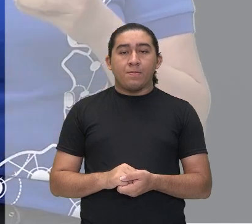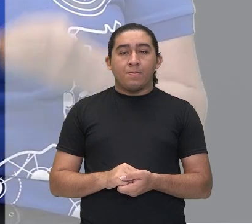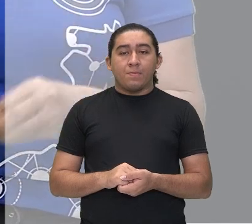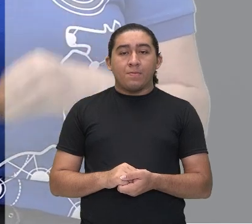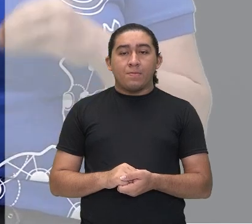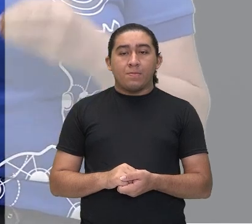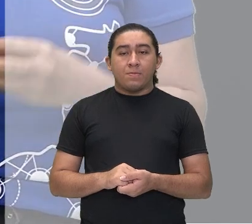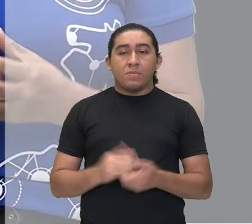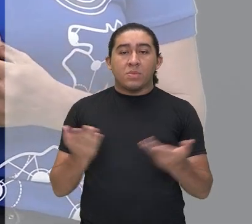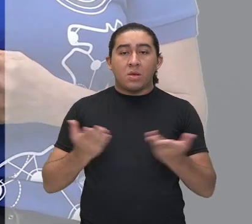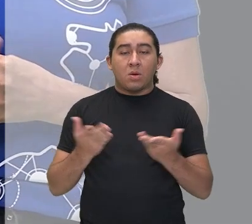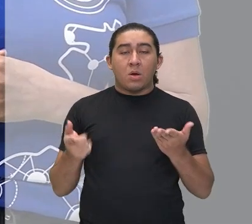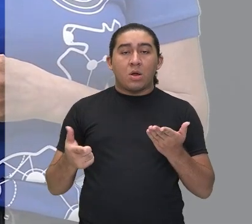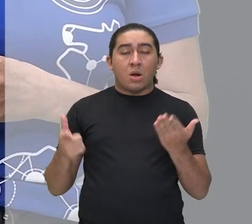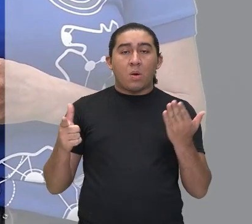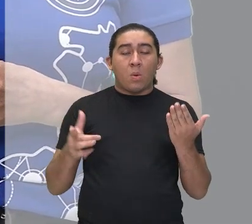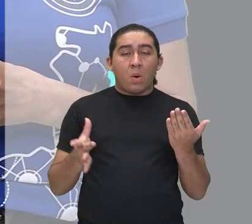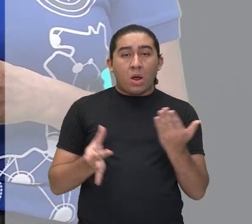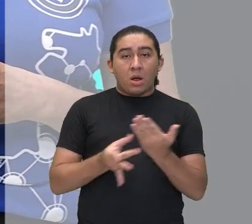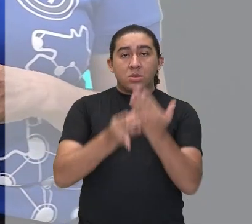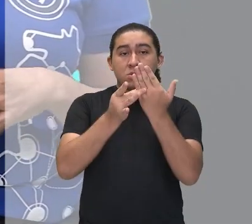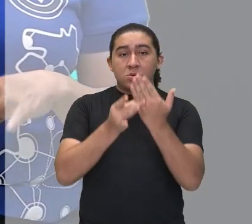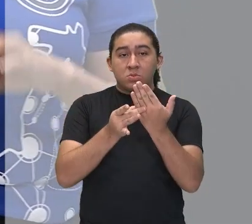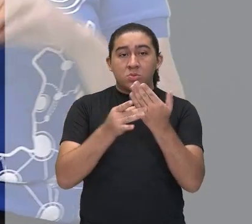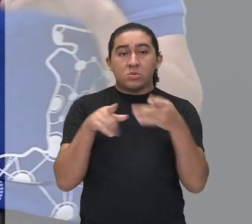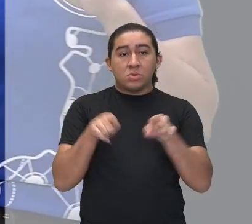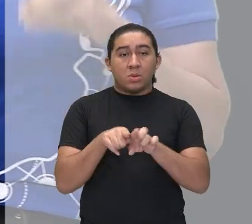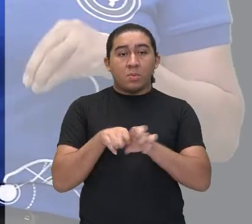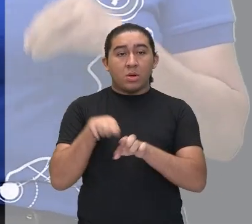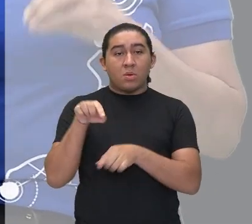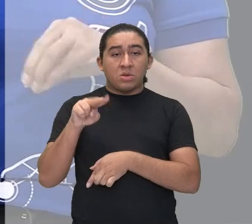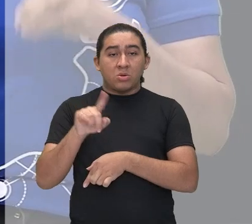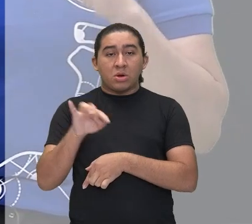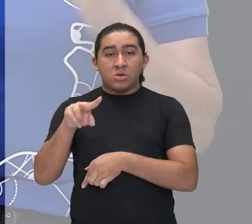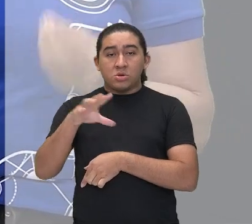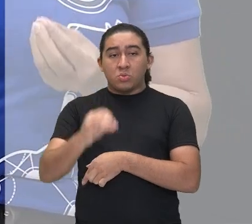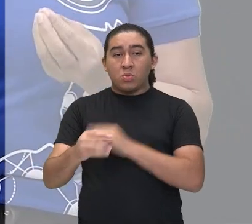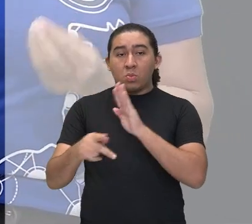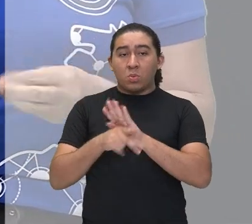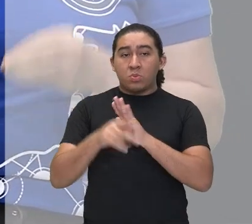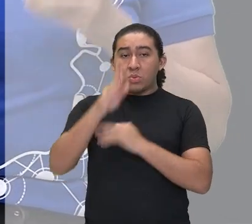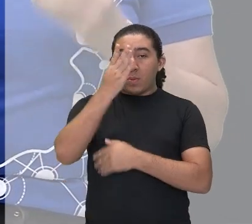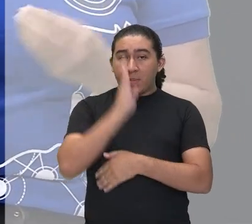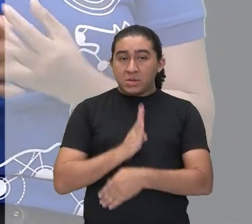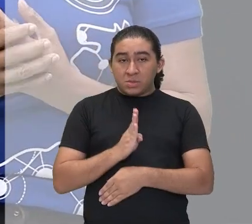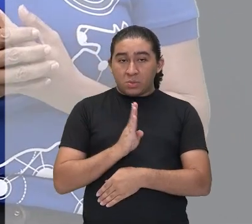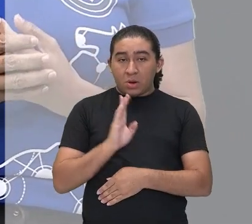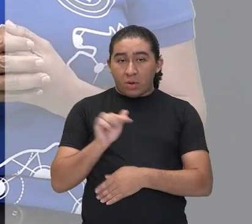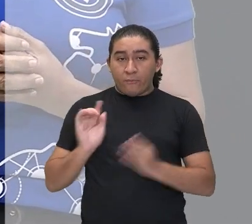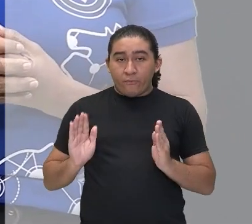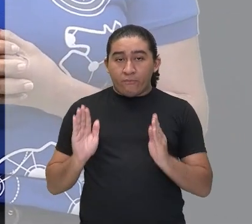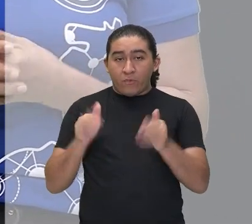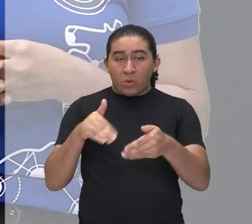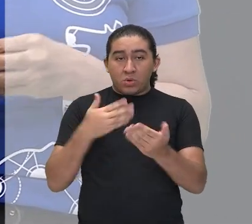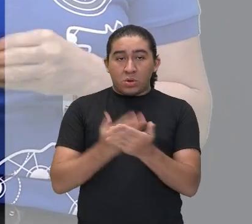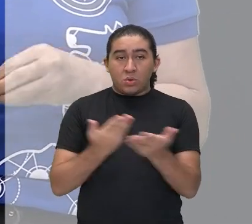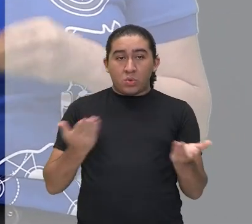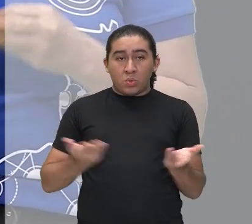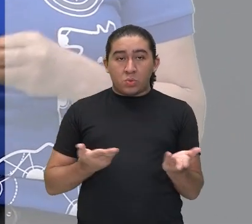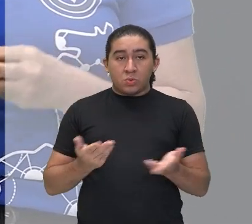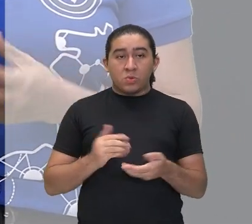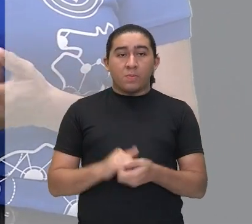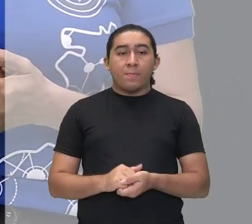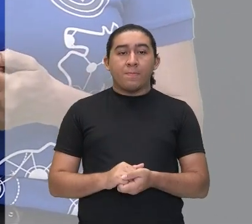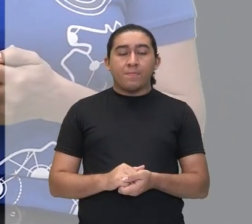realismo, naturalismo no Brasil, que é o nosso foco, né? Nossa aula. Então,